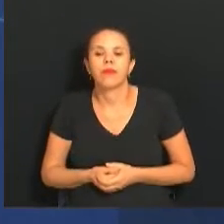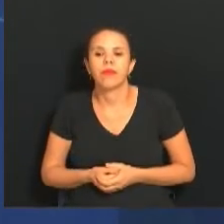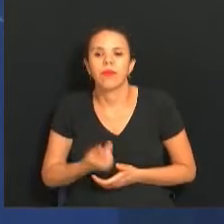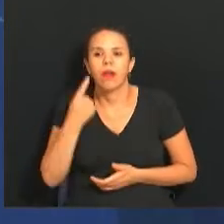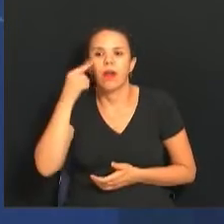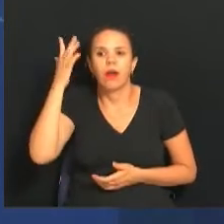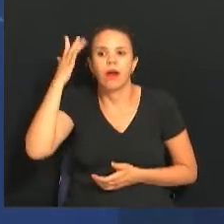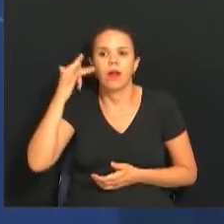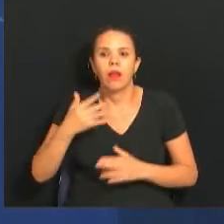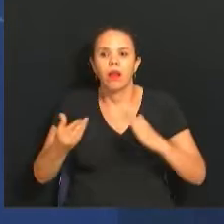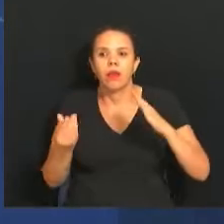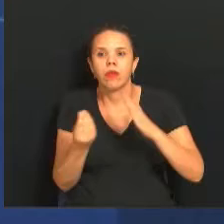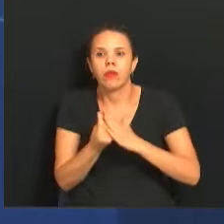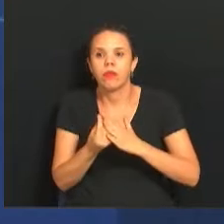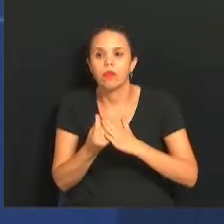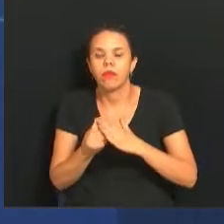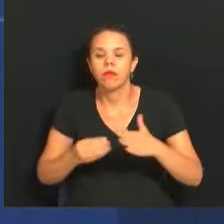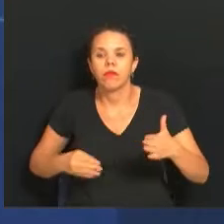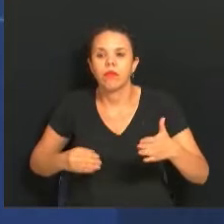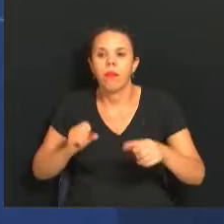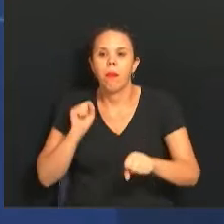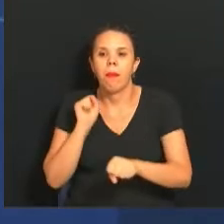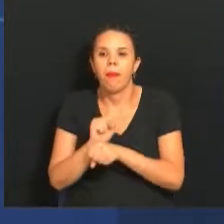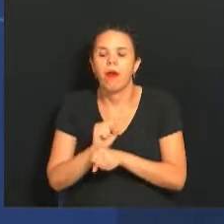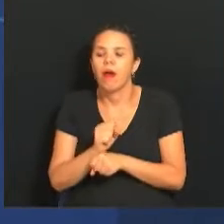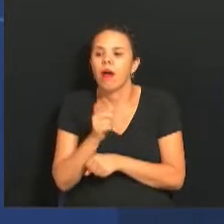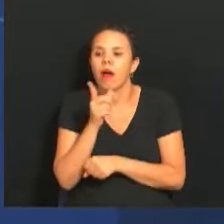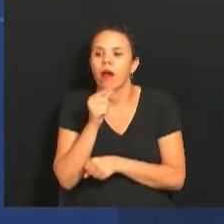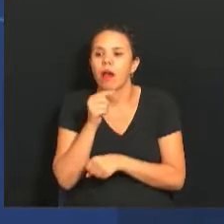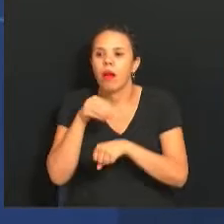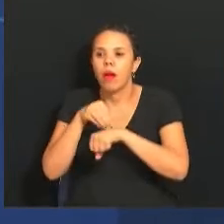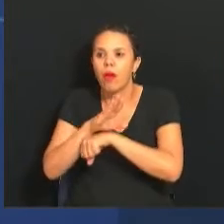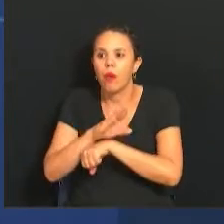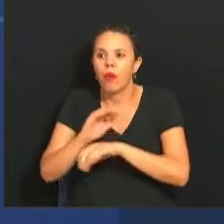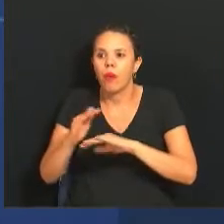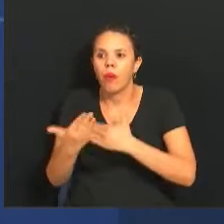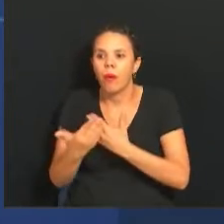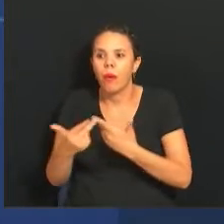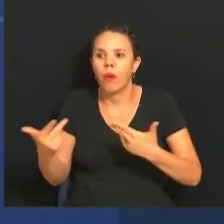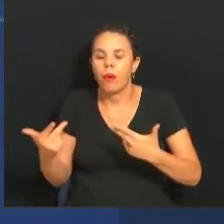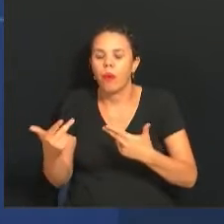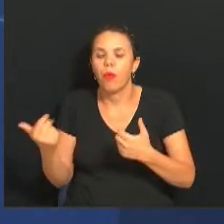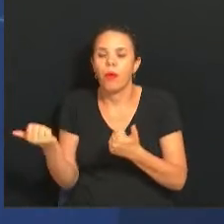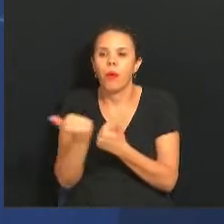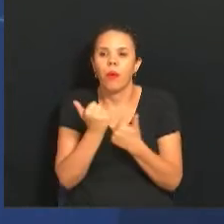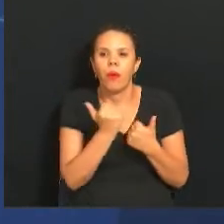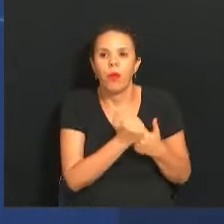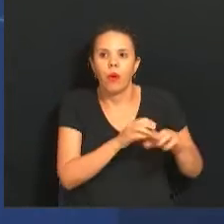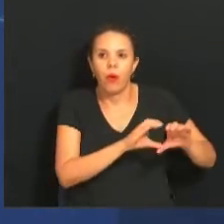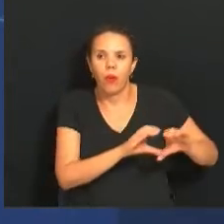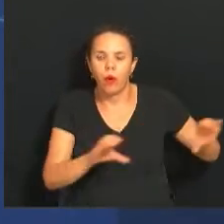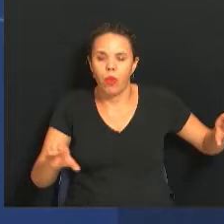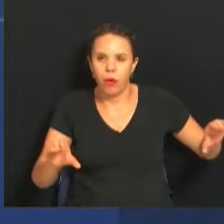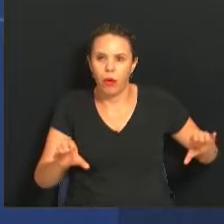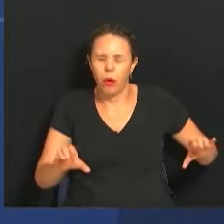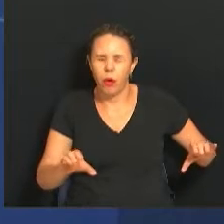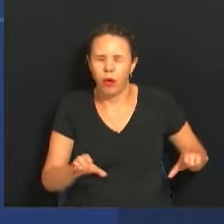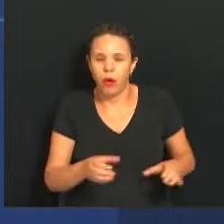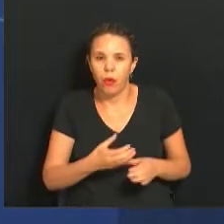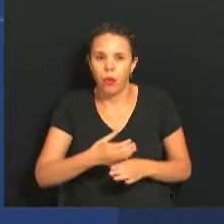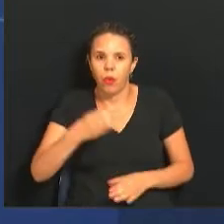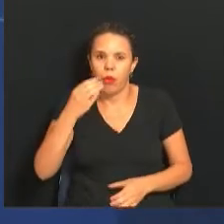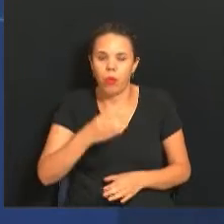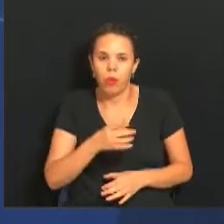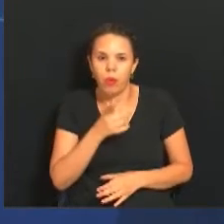Amanhã a Sanasa vai interromper o fornecimento de água para realizar a substituição de hidrante. Essa